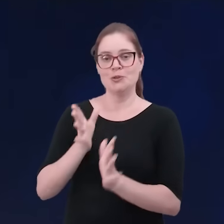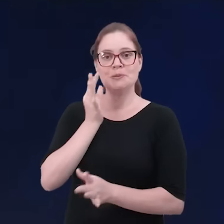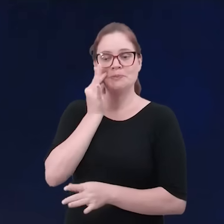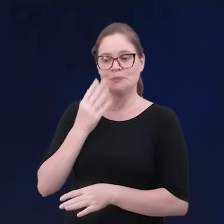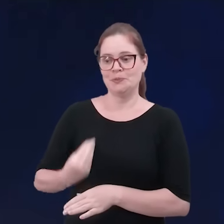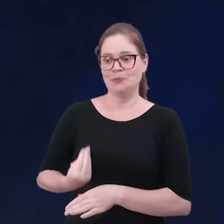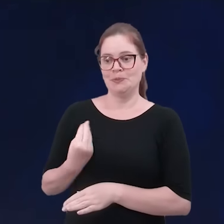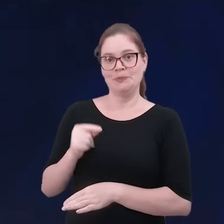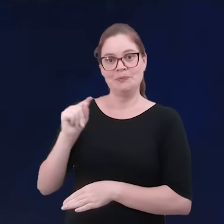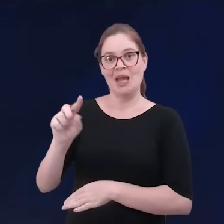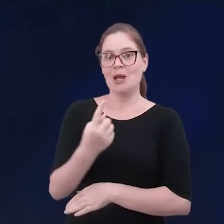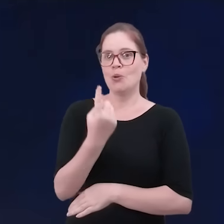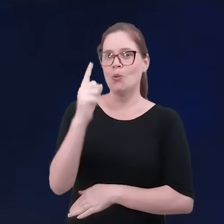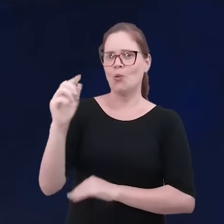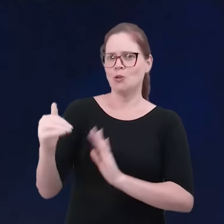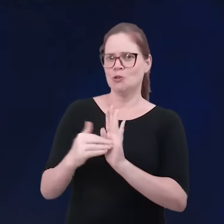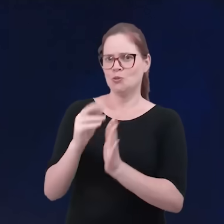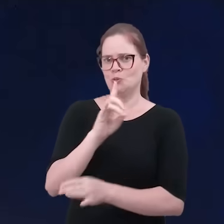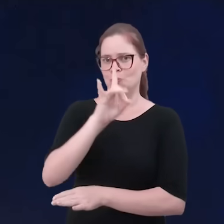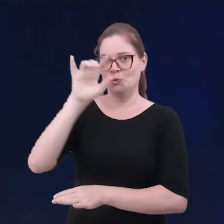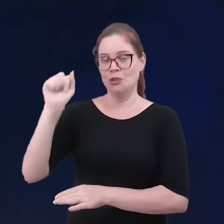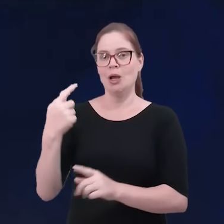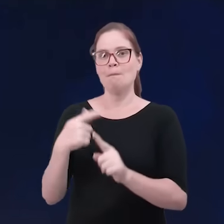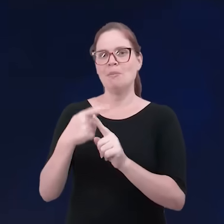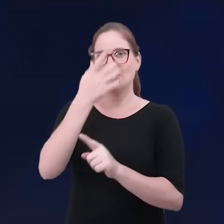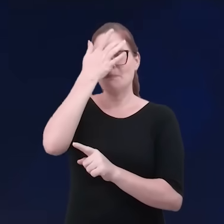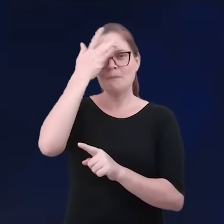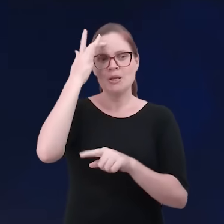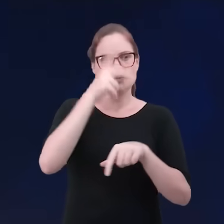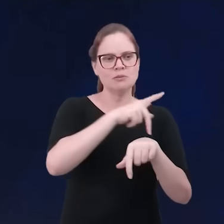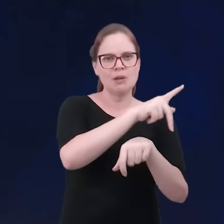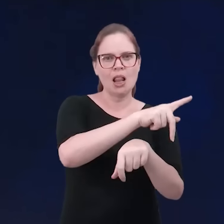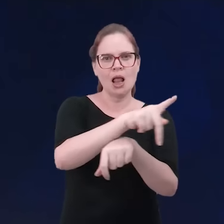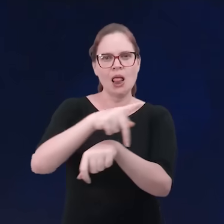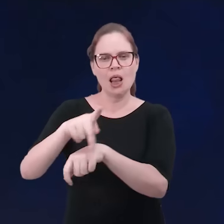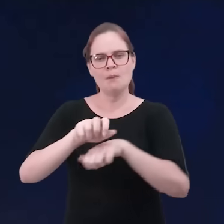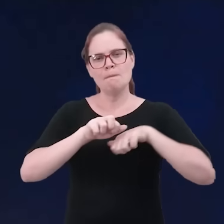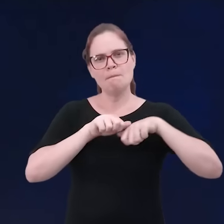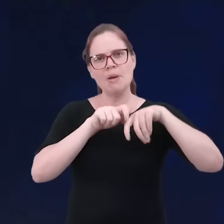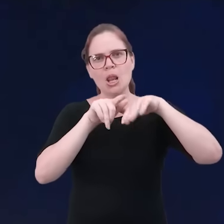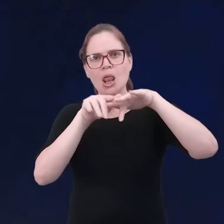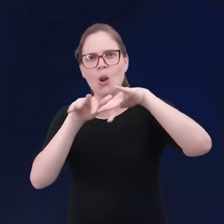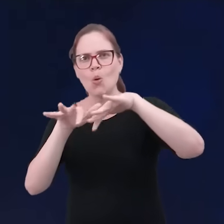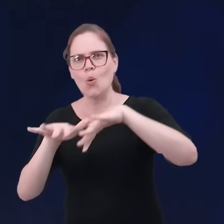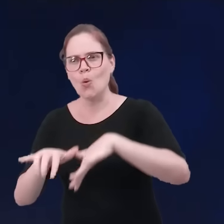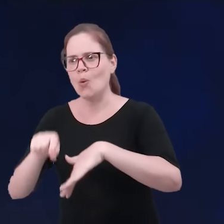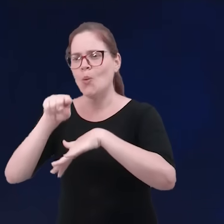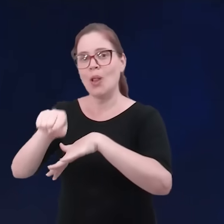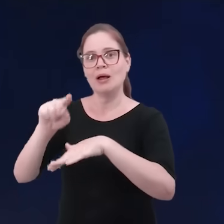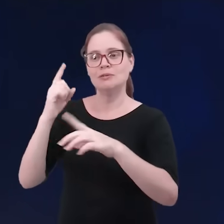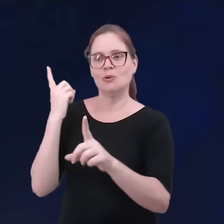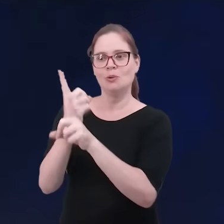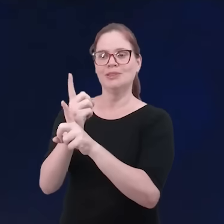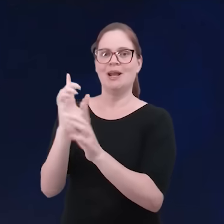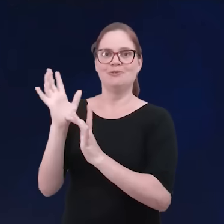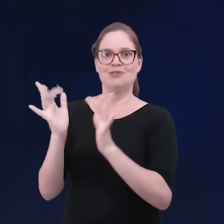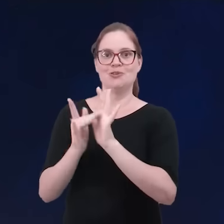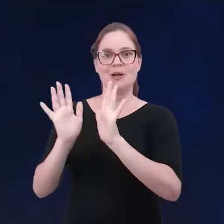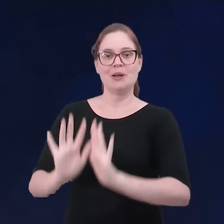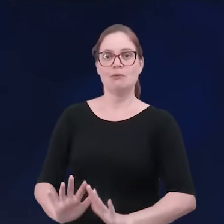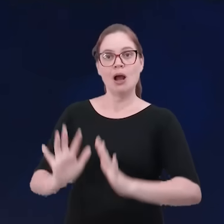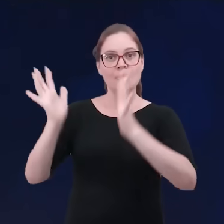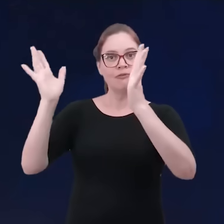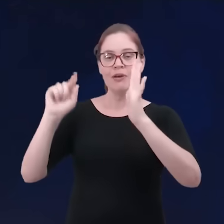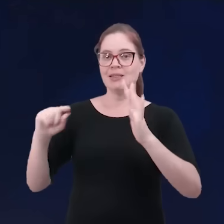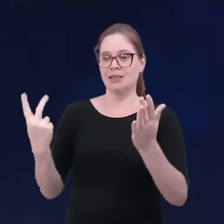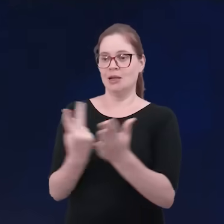último dia da festa, as pessoas vinham de todas as partes para ter com Jesus, para comemorar a festa, que era comum